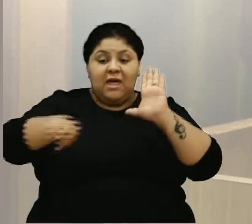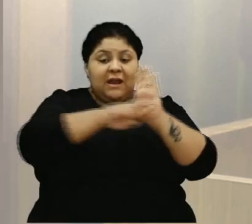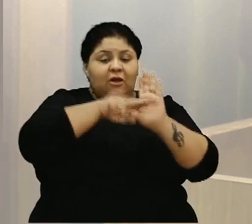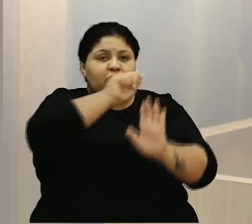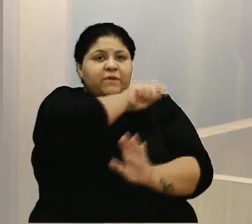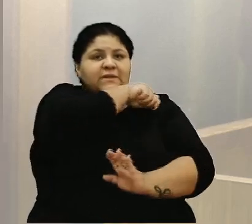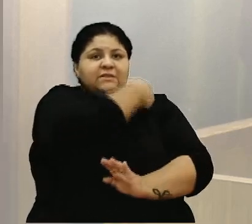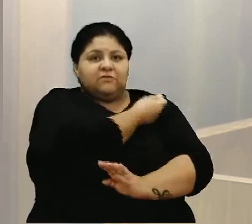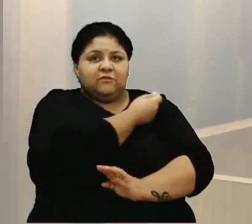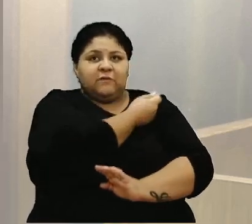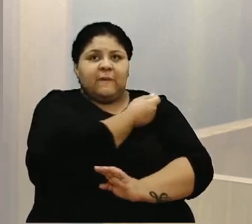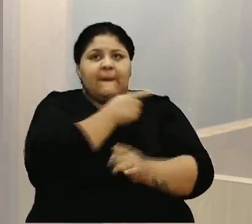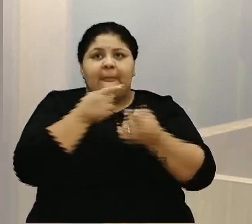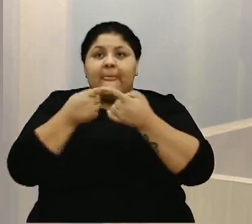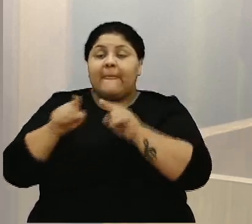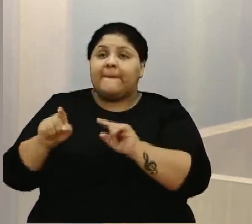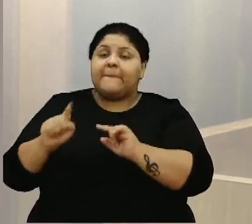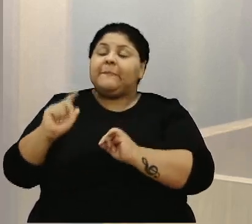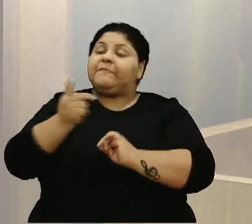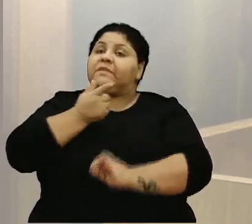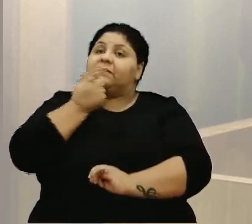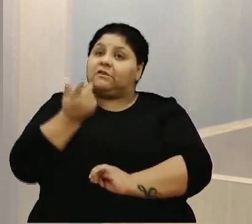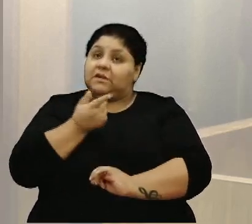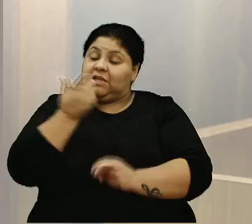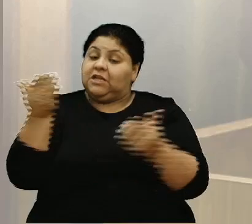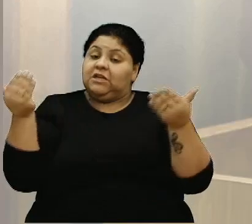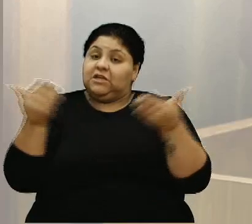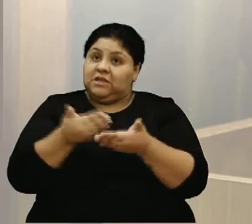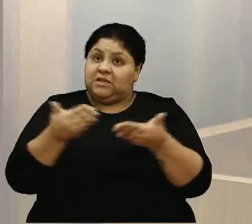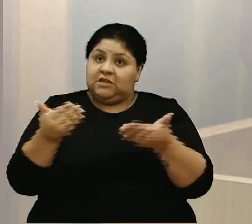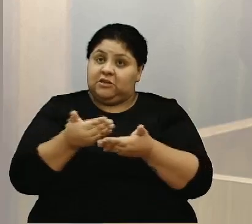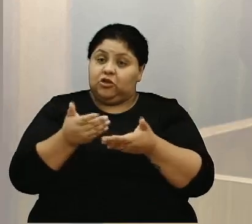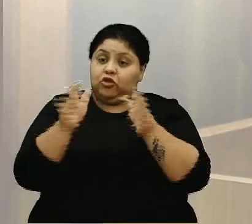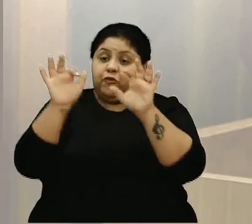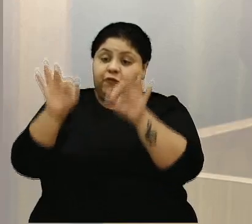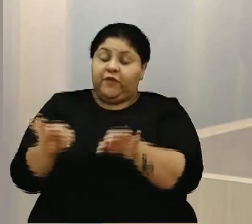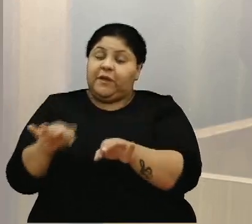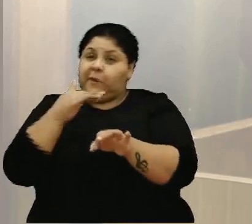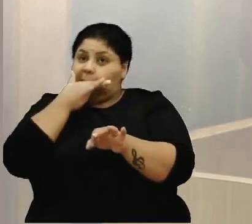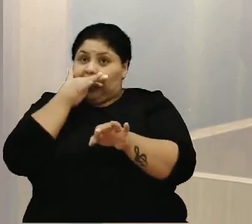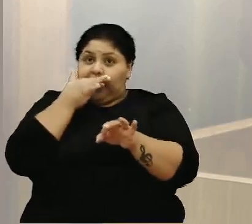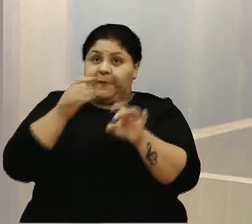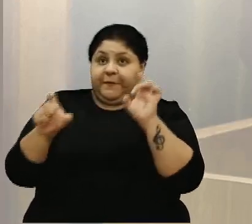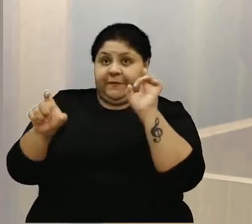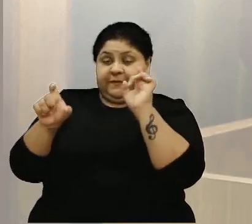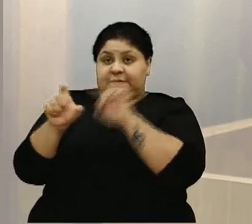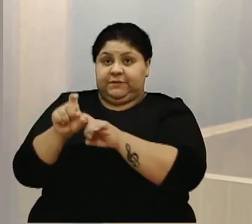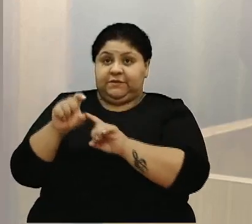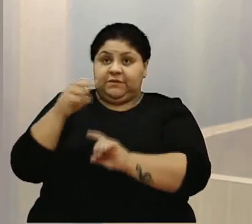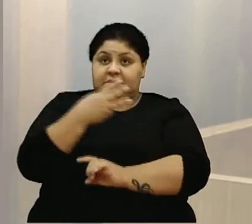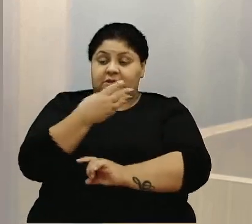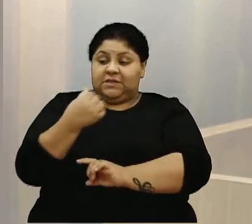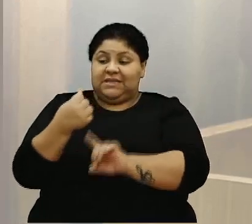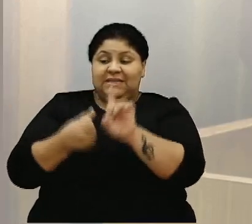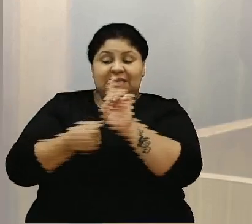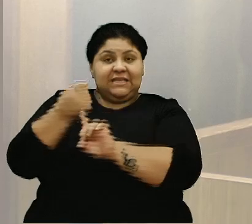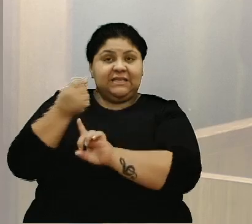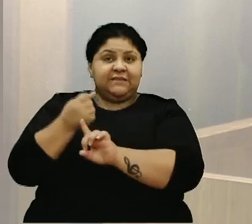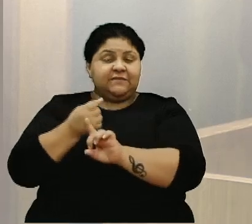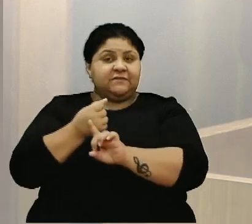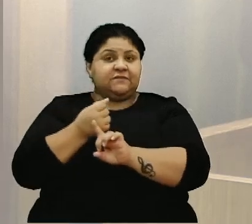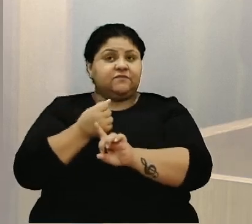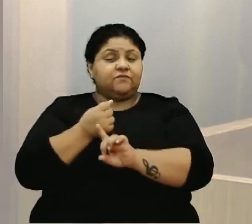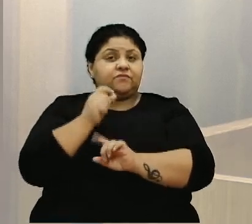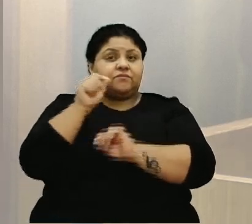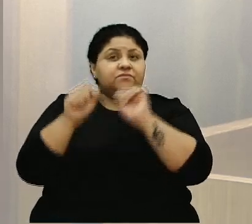fiscal. Mas daí para falar agora da suspensão da dívida por 36 meses,